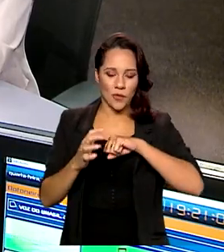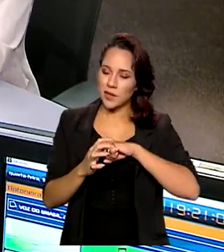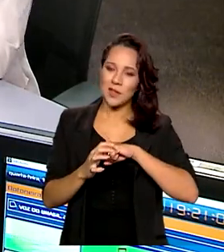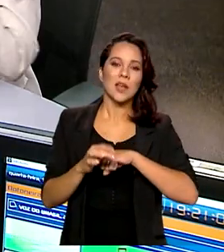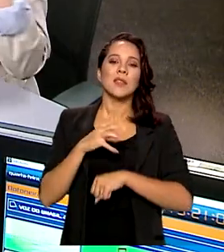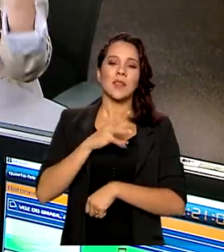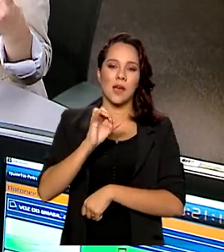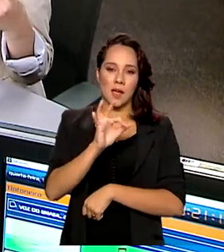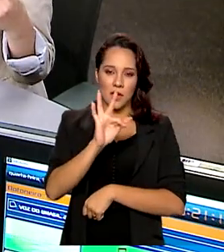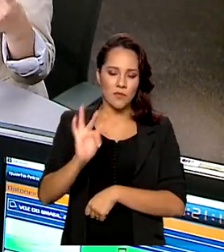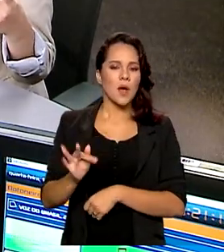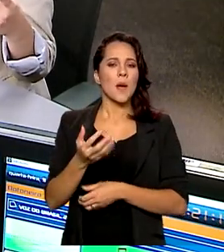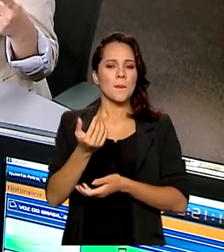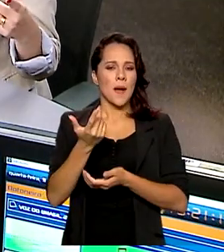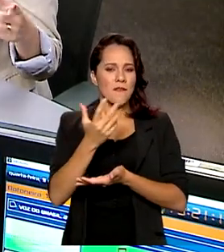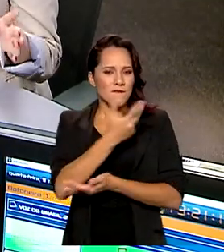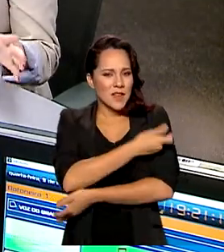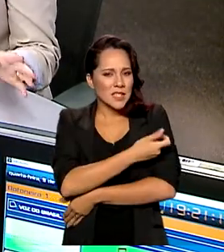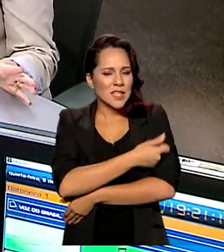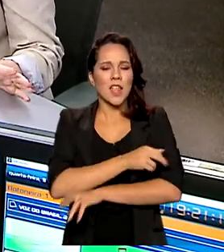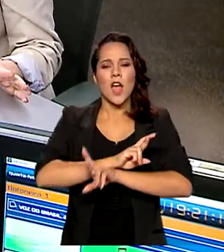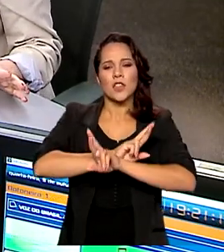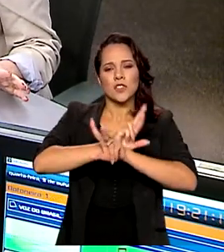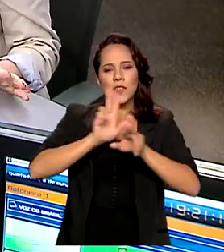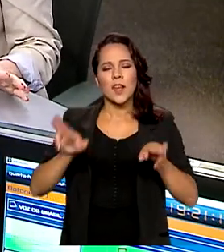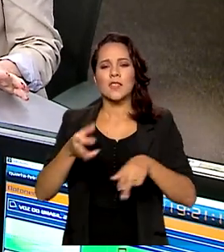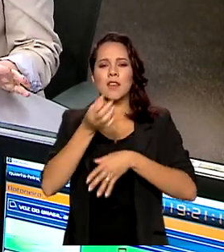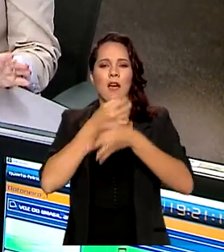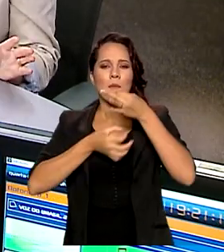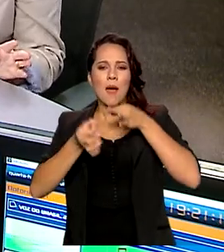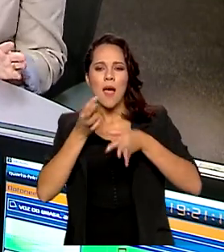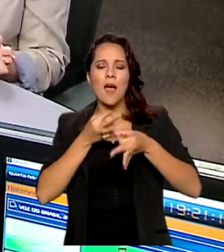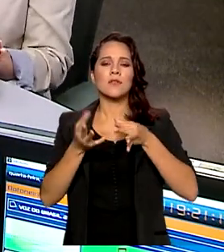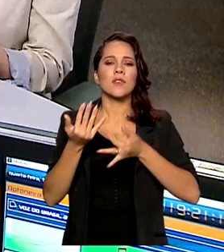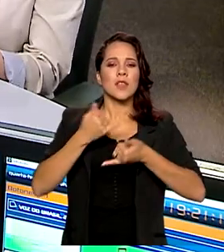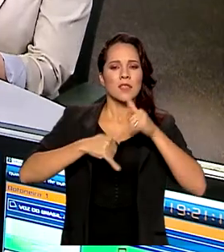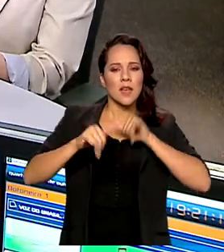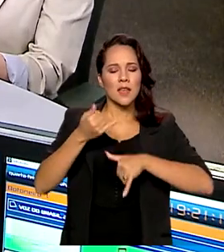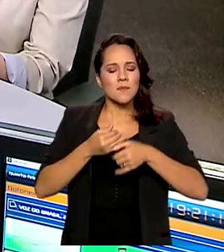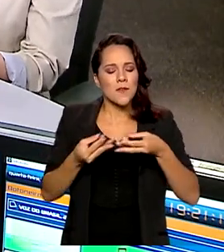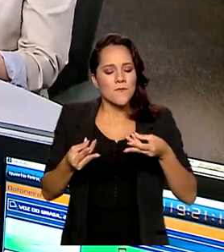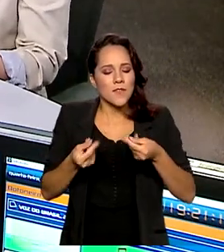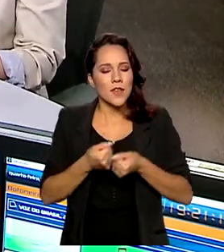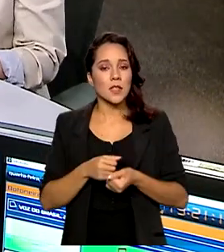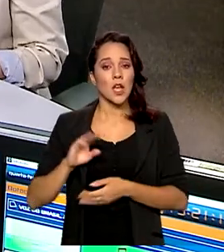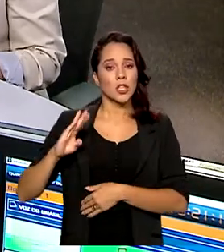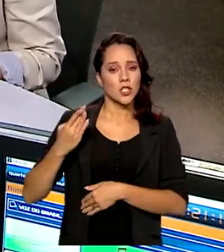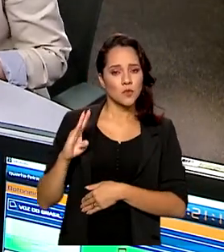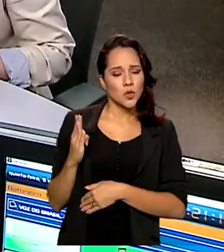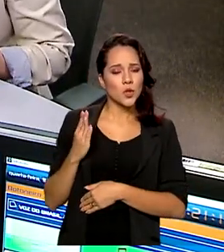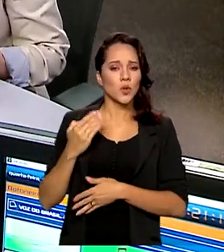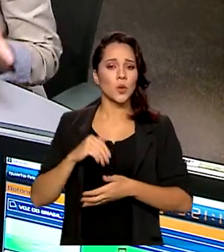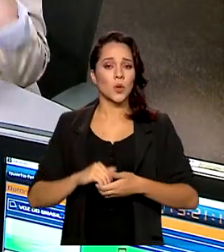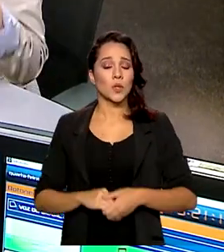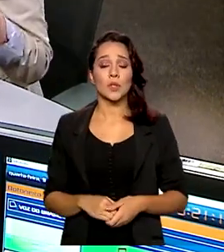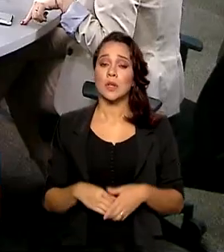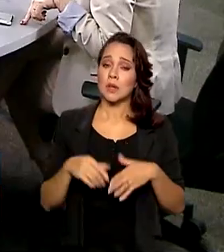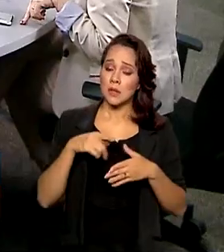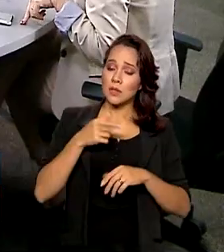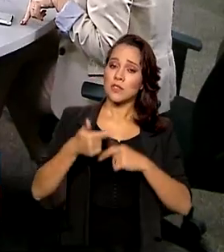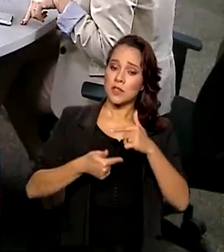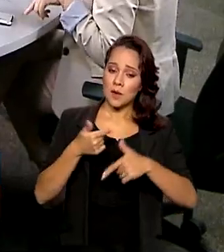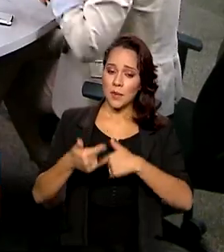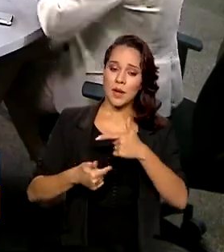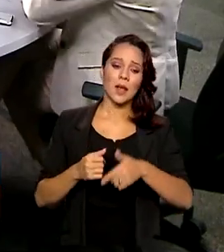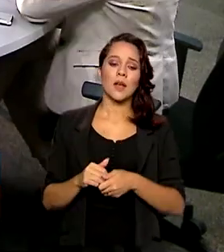temos IFAs para uma série de medicamentos da química fina, de biológicos. Então temos